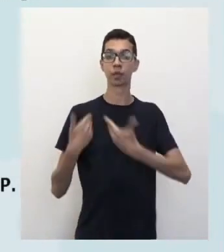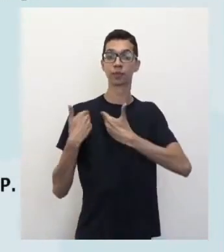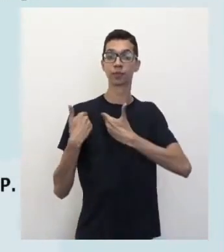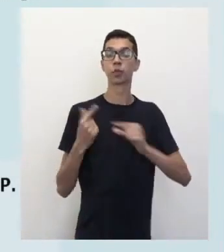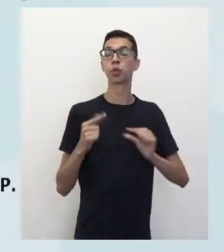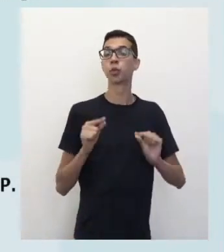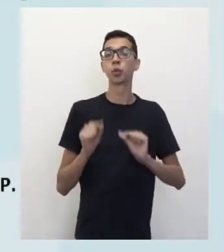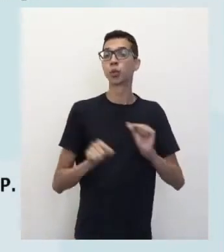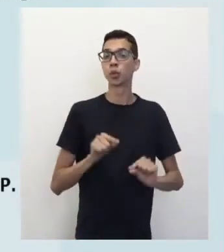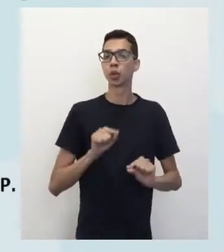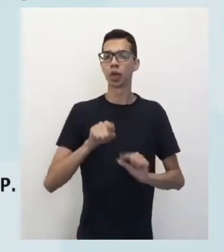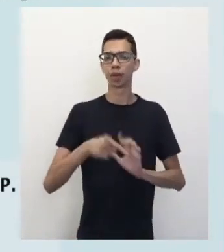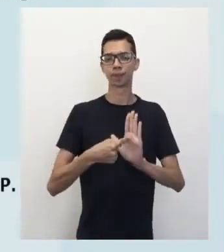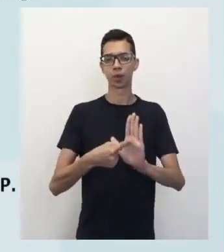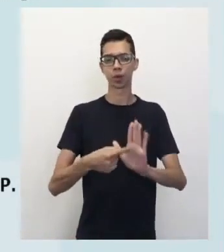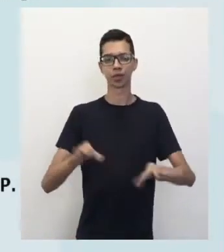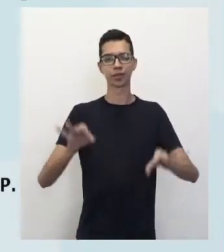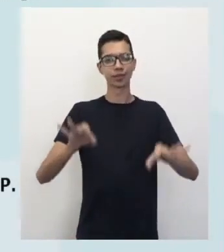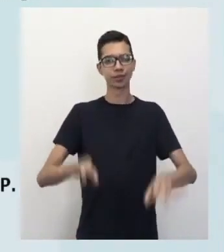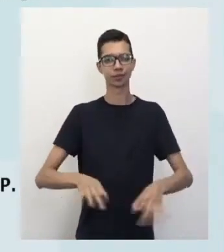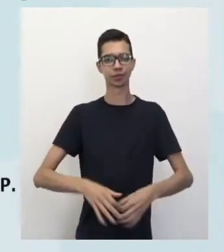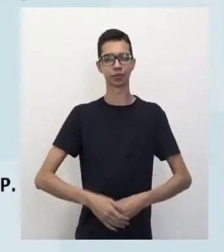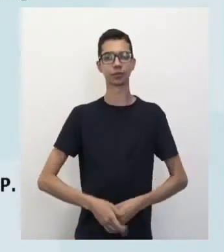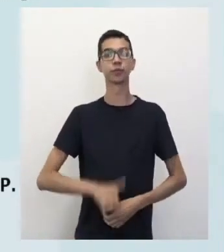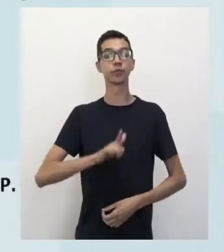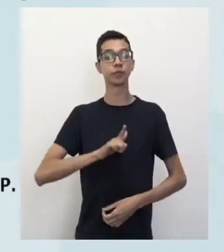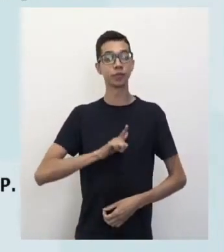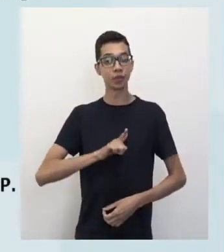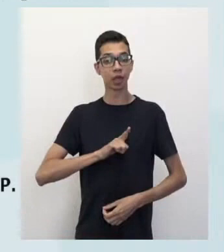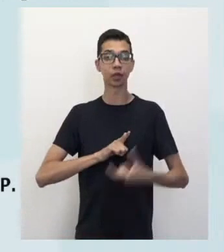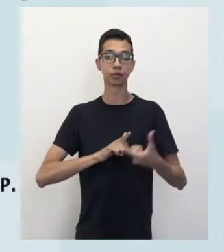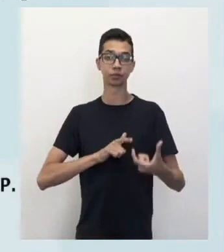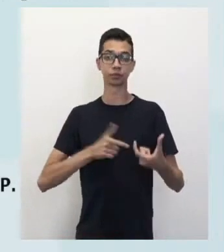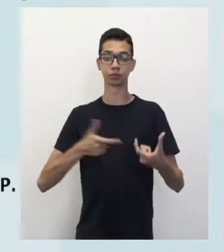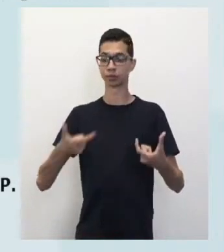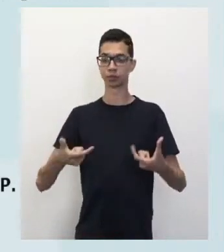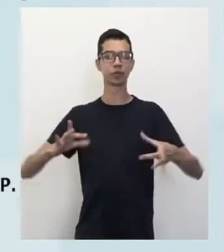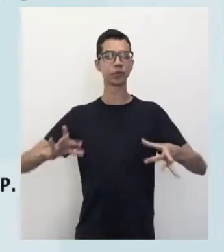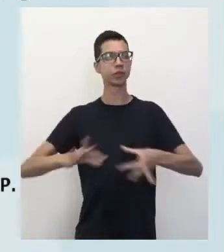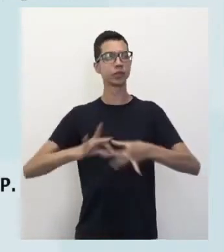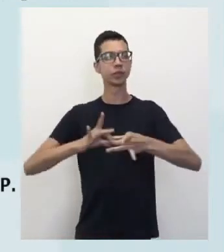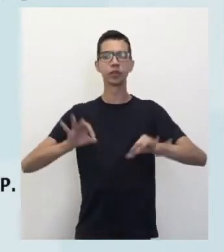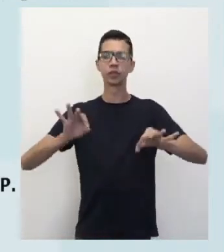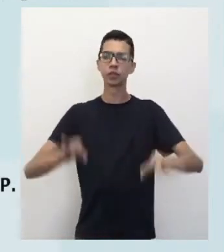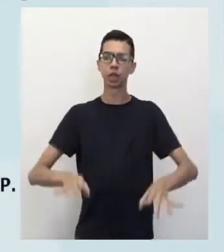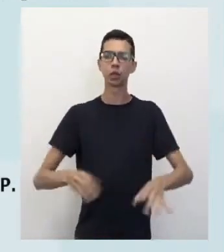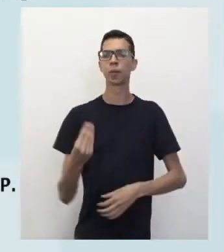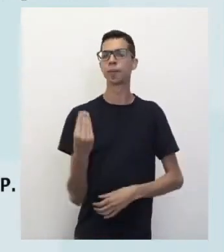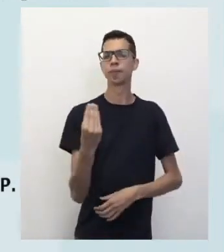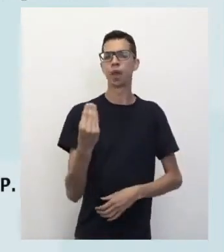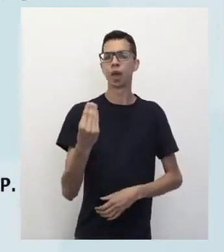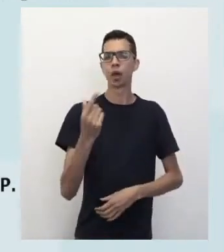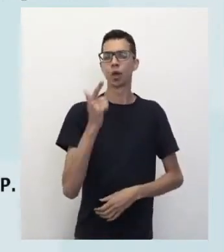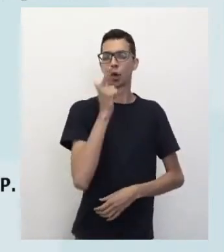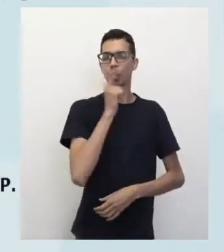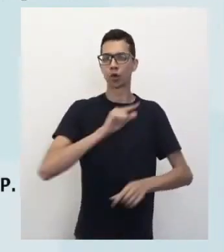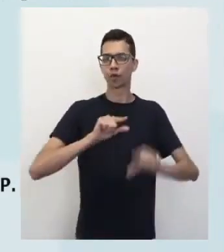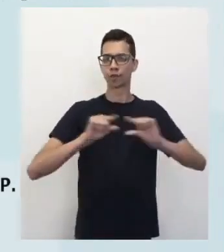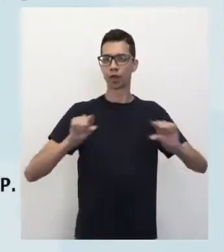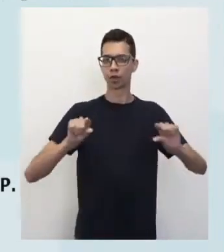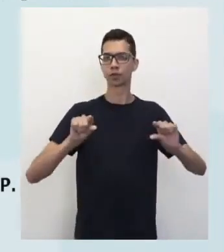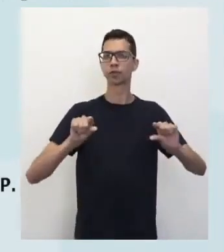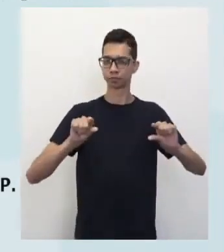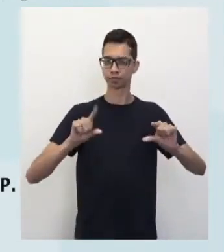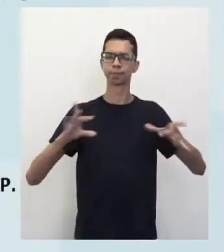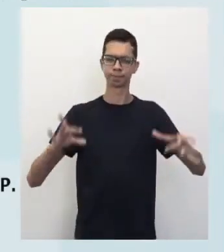em indicar a alternativa que contém a conjunção adequada para ligá-las, a fim de obter uma frase coerente.